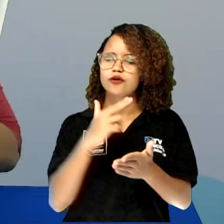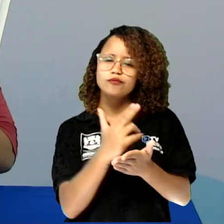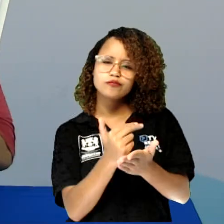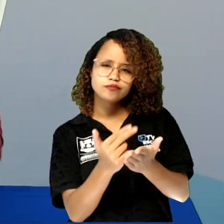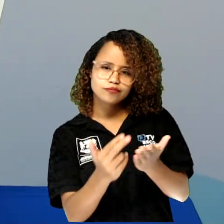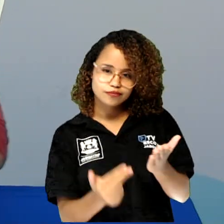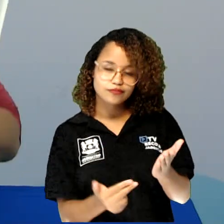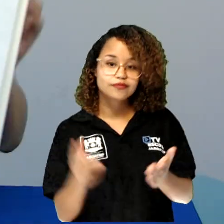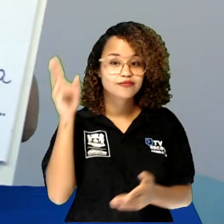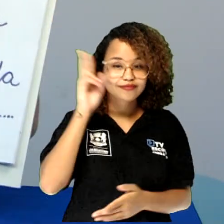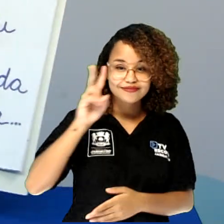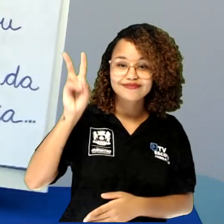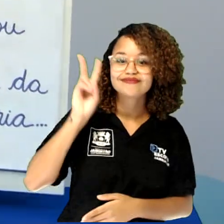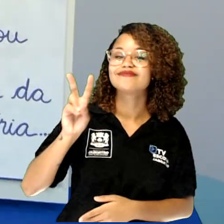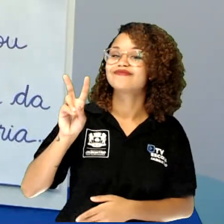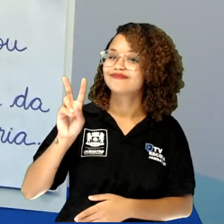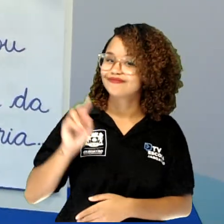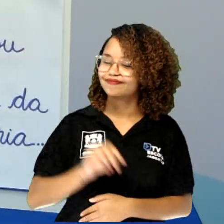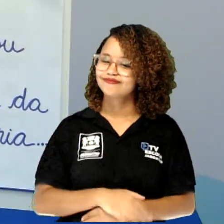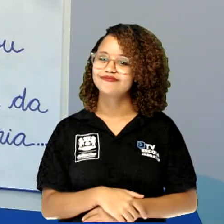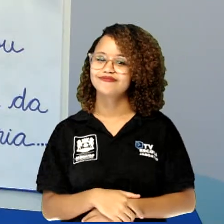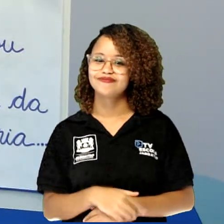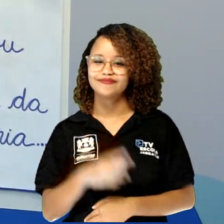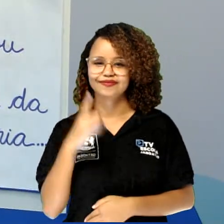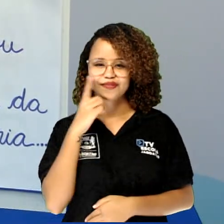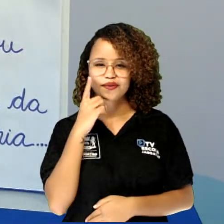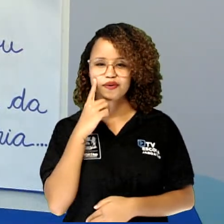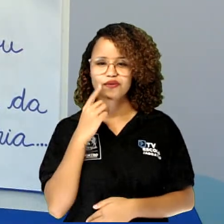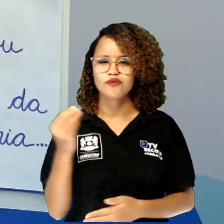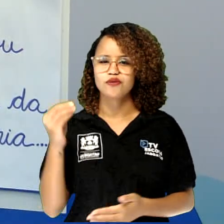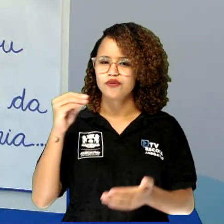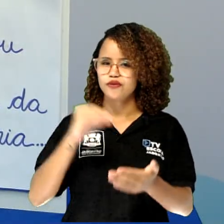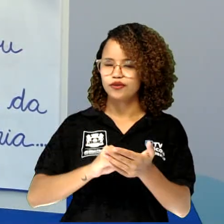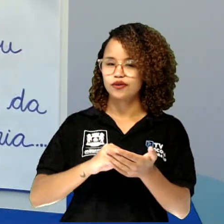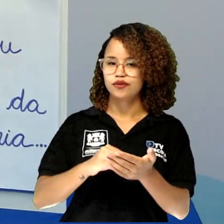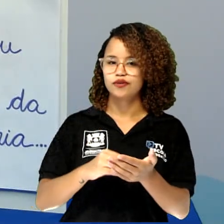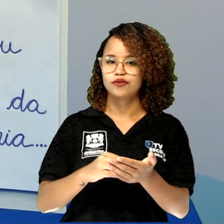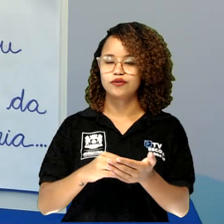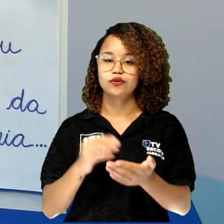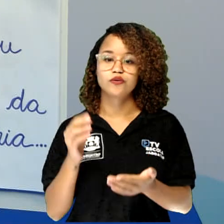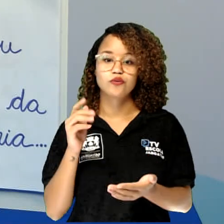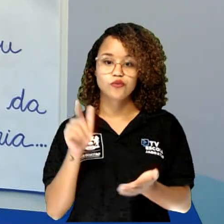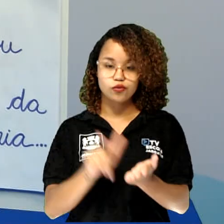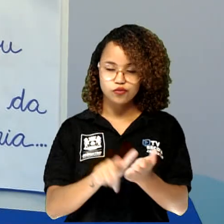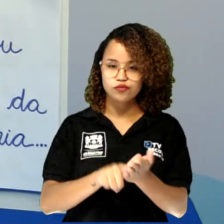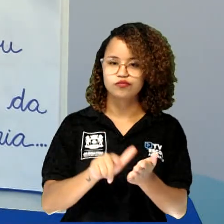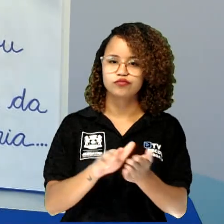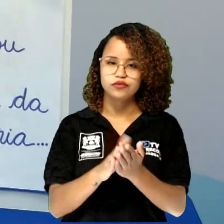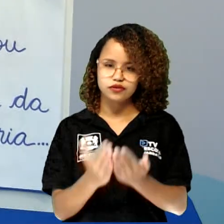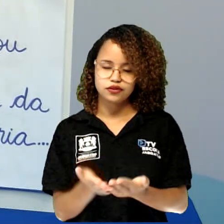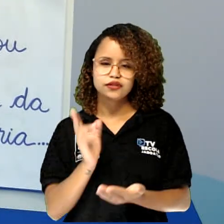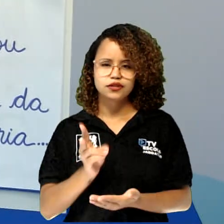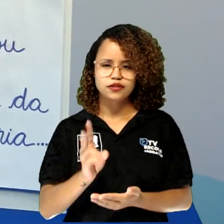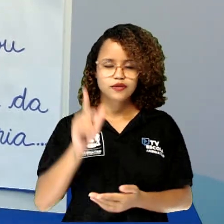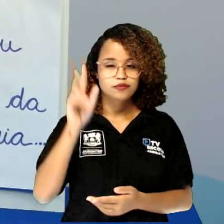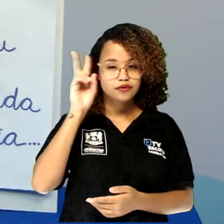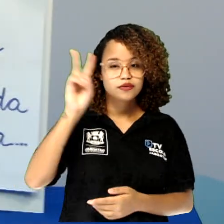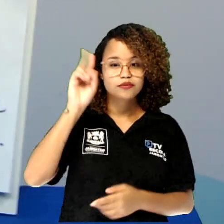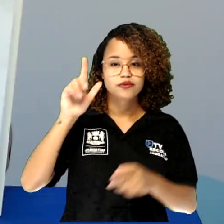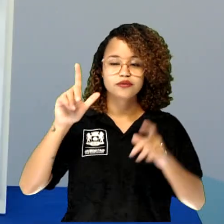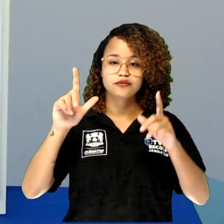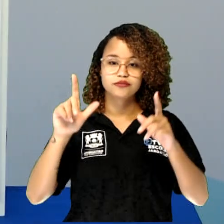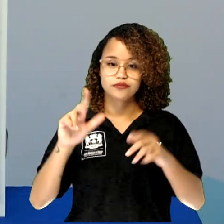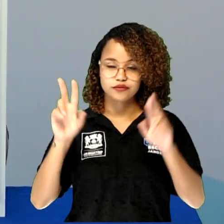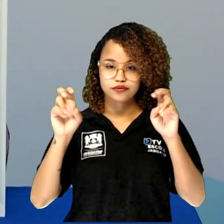desenhei a história. Olha, eu vou botar aqui o livro para a gente lembrar dele, sempre lembrar desse título. E eu vou